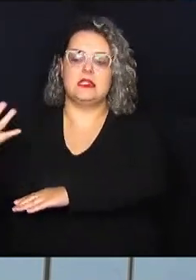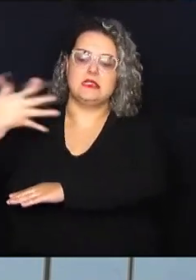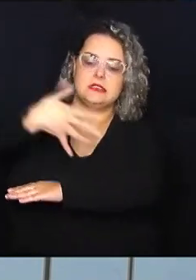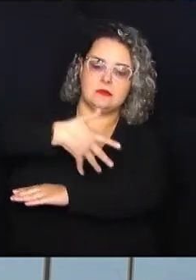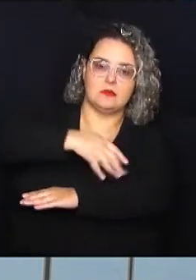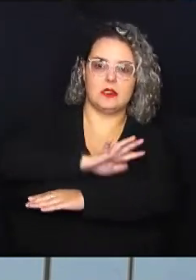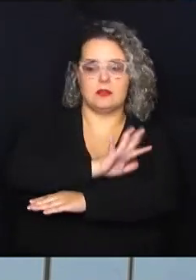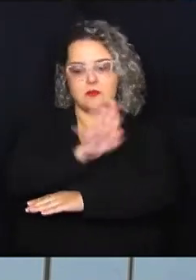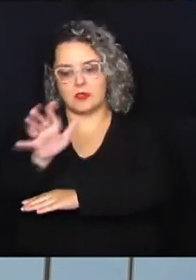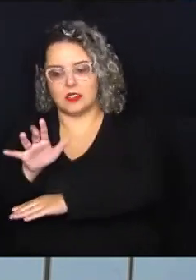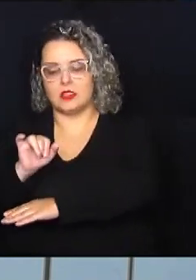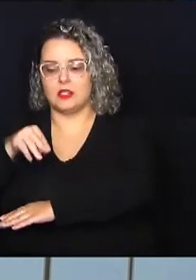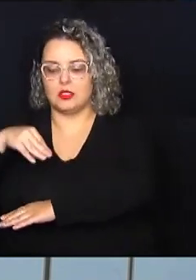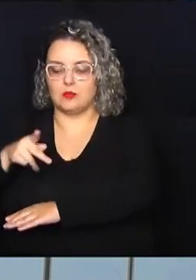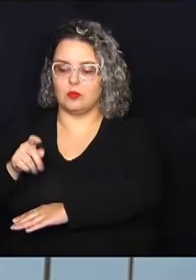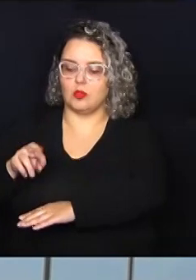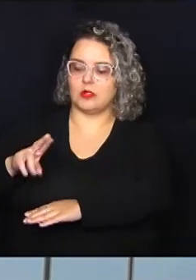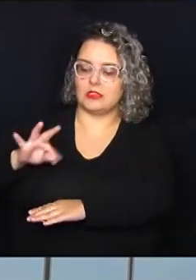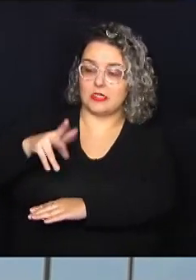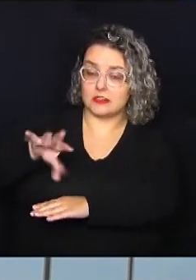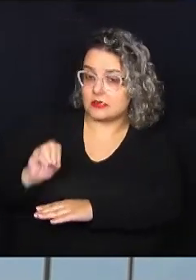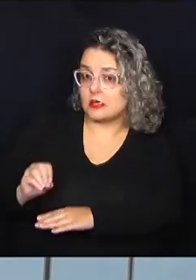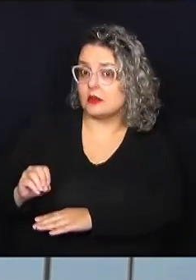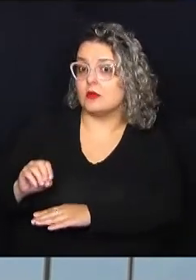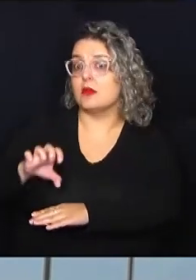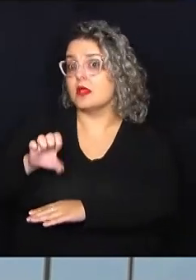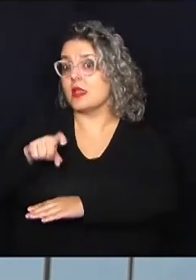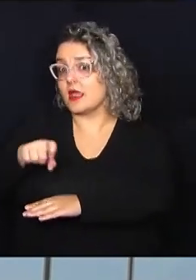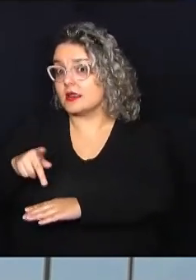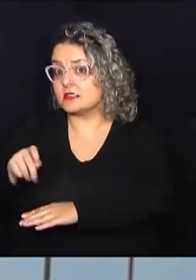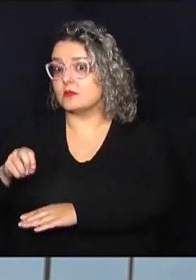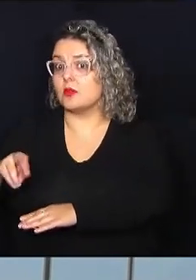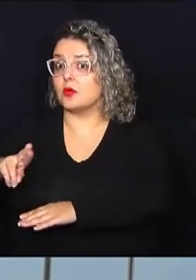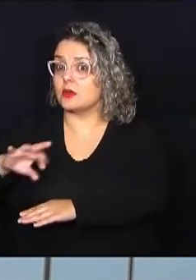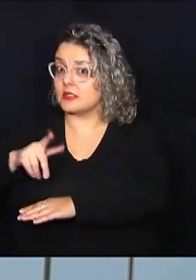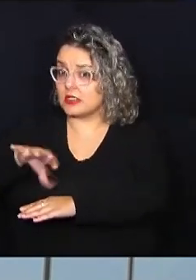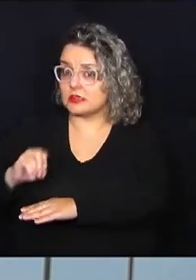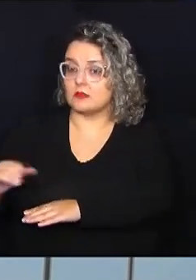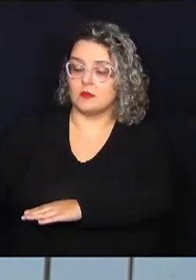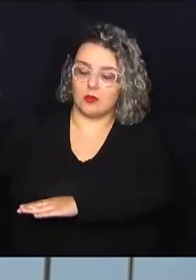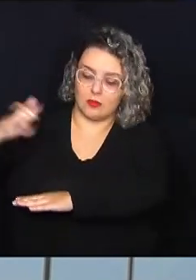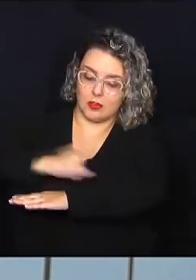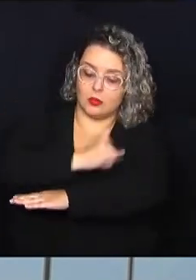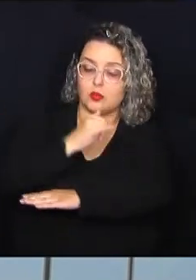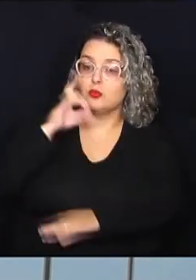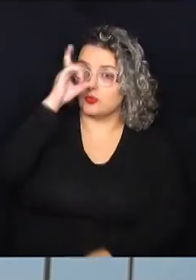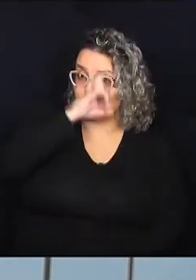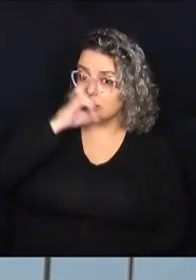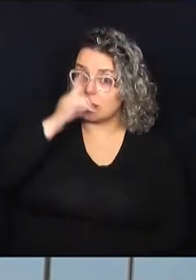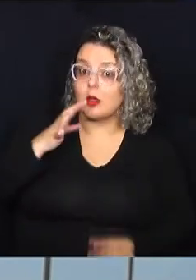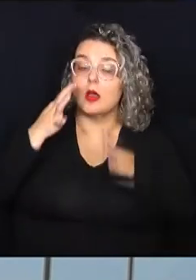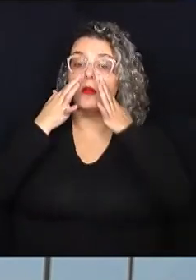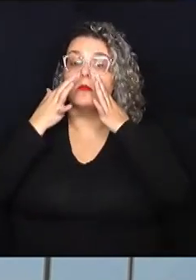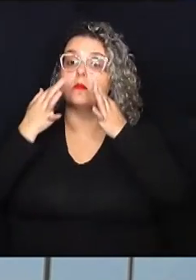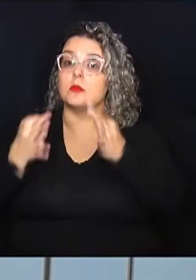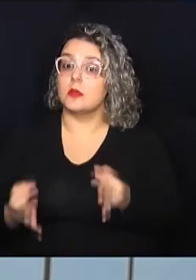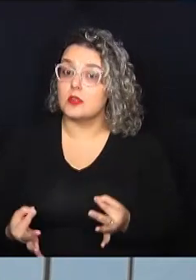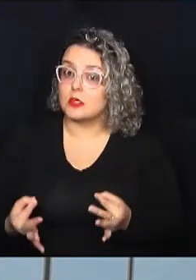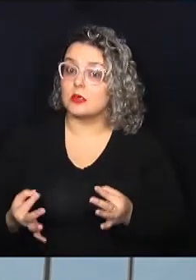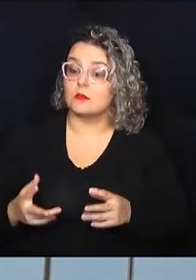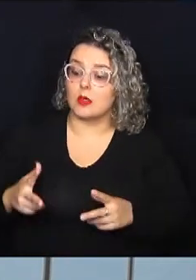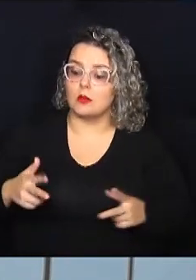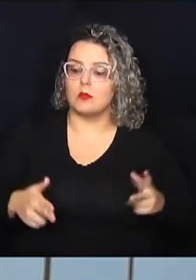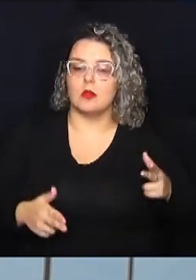e importação então se você vai no aeroporto de Viracopos no domingo preste atenção a esses